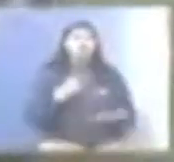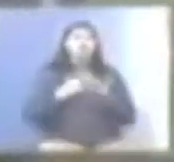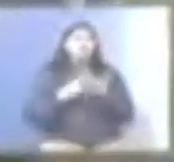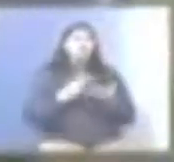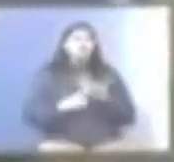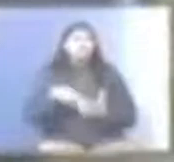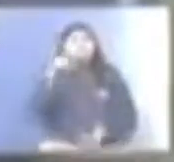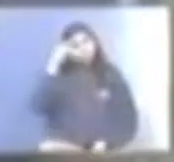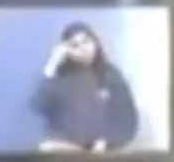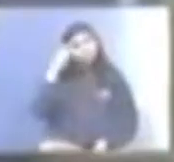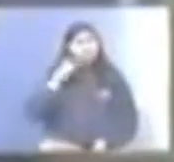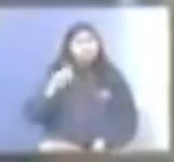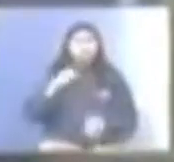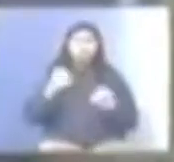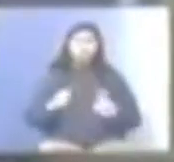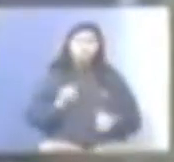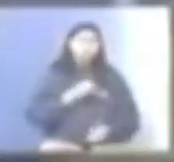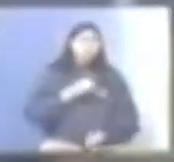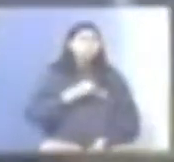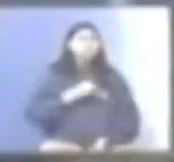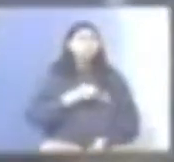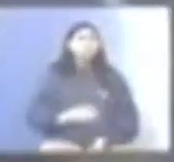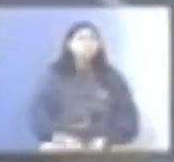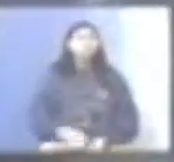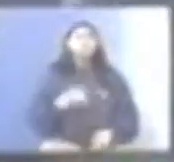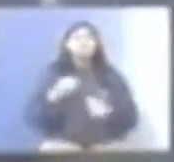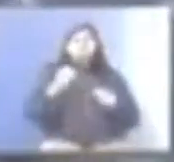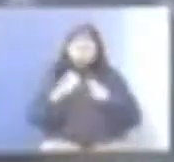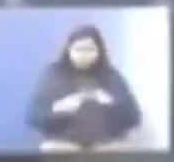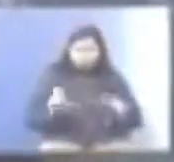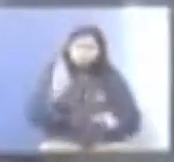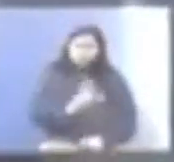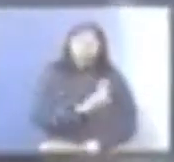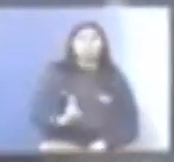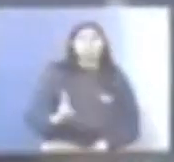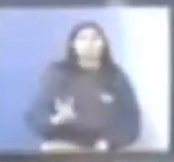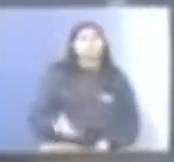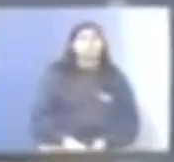nesses momentos você não pode pecar. Mas que jeito é isso, padre?